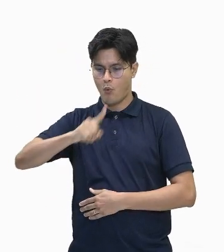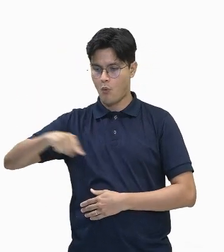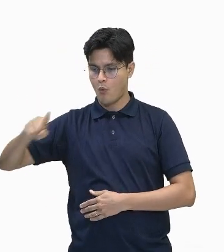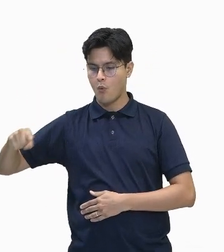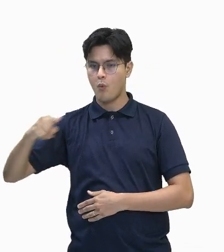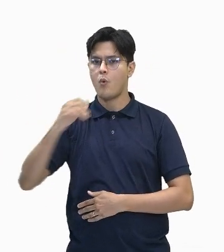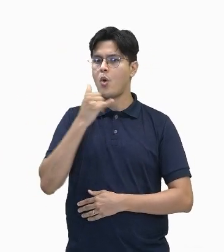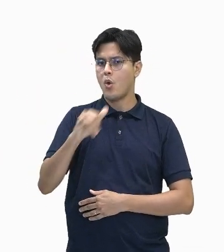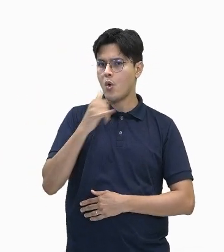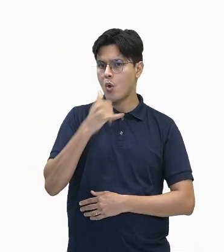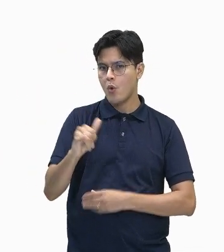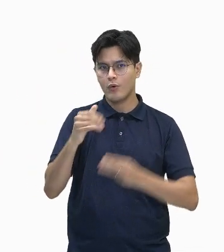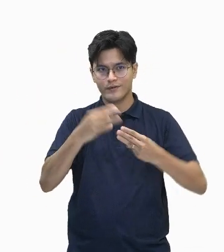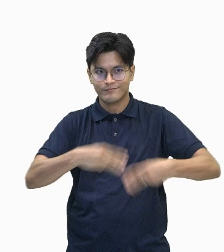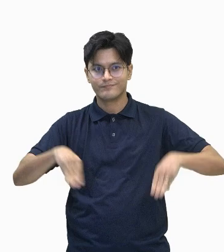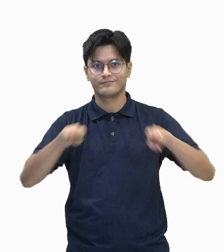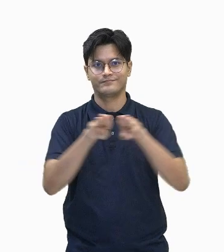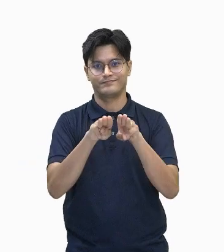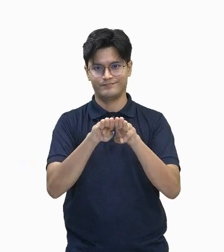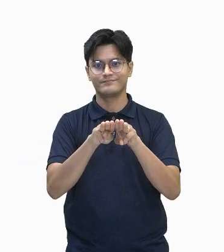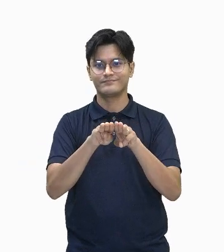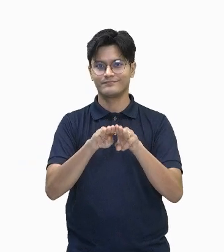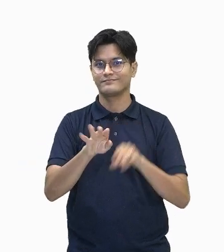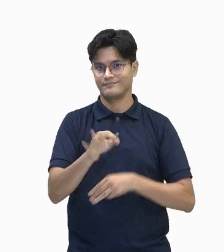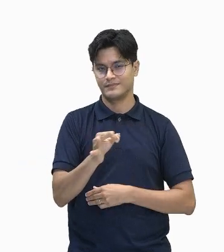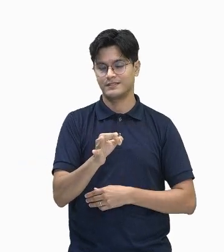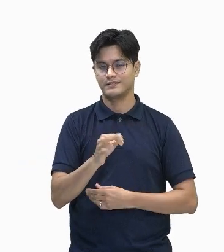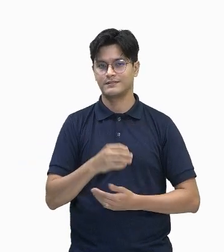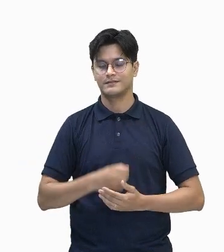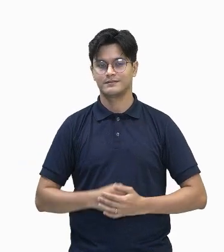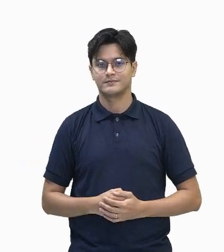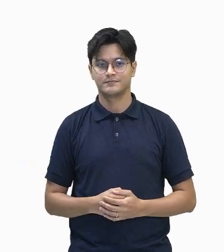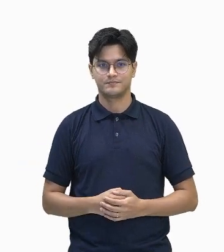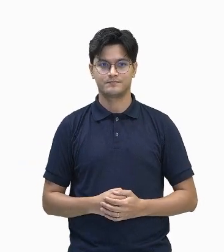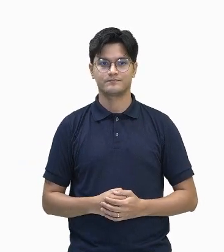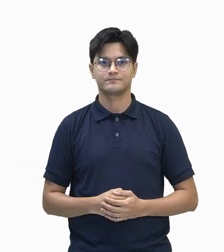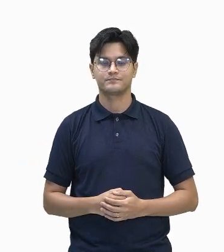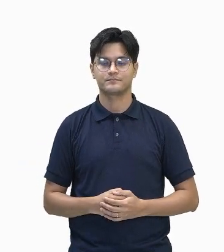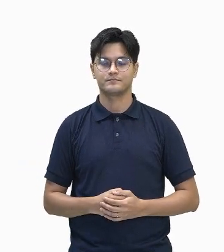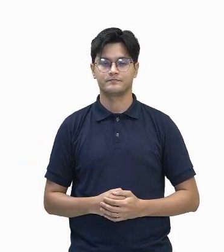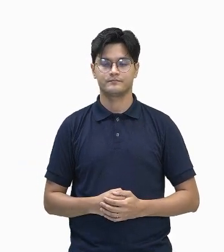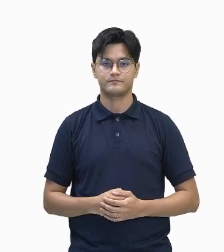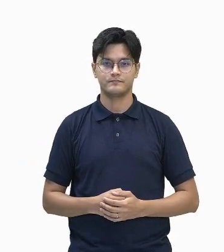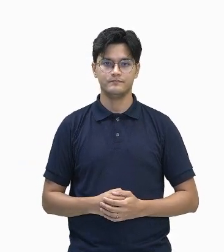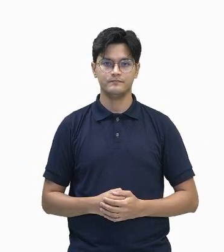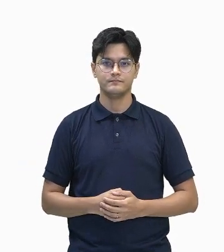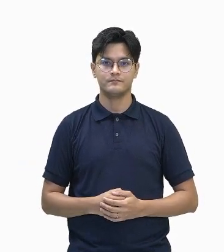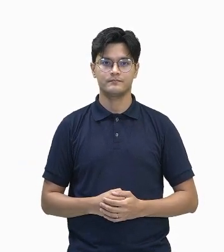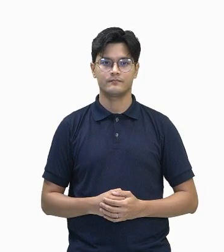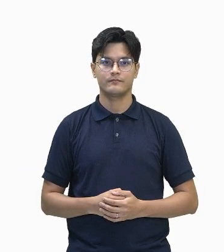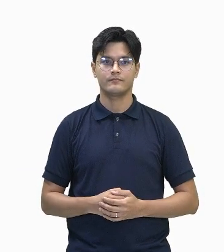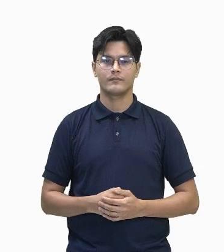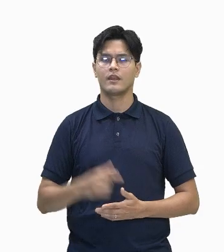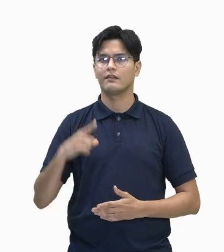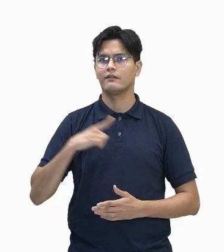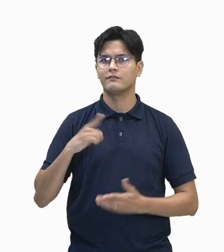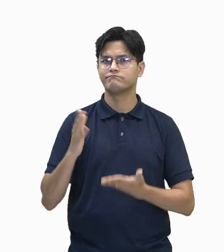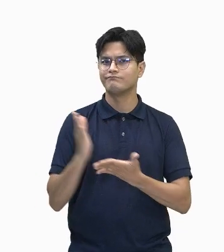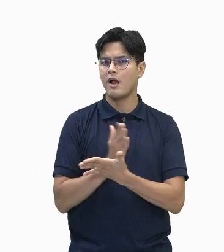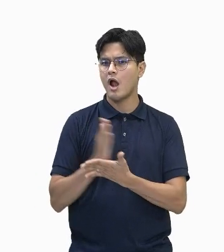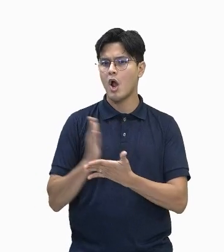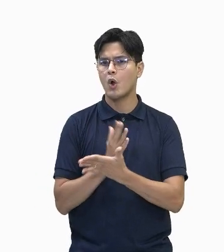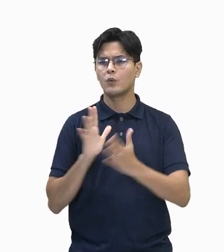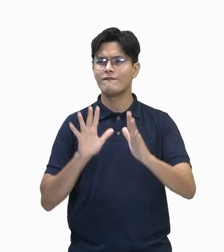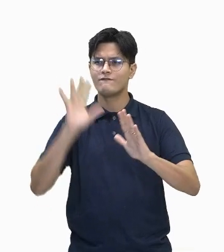ótica física estuda a luz, como já foi dito, como se tratando de uma onda eletromagnética. E aí, alguns fenômenos